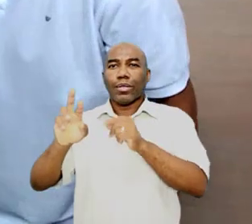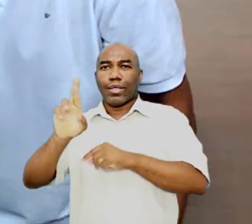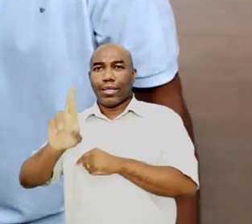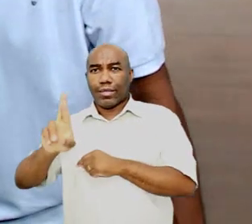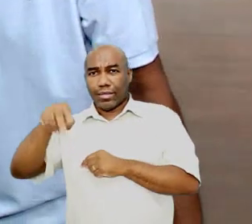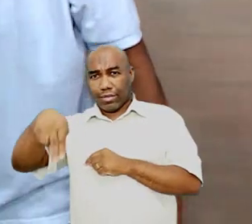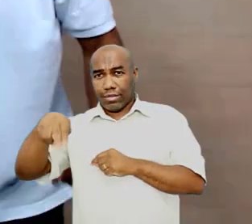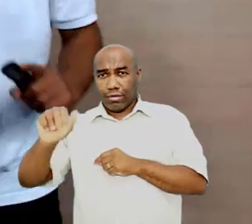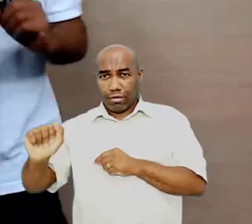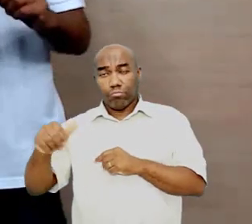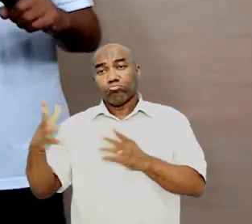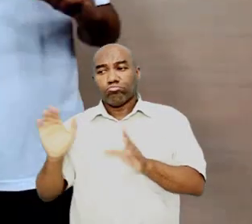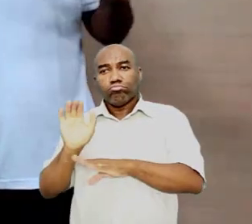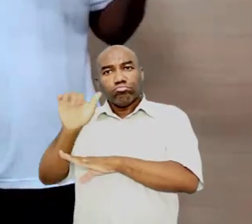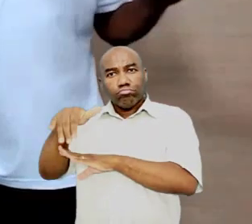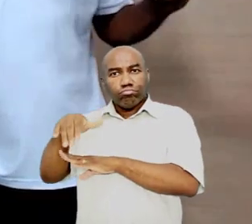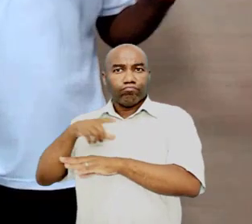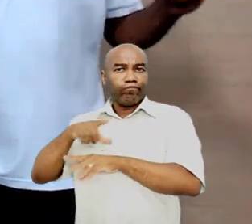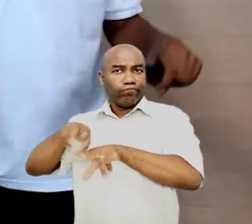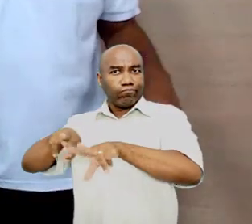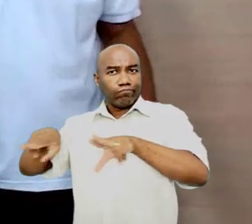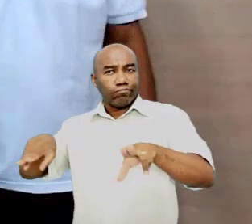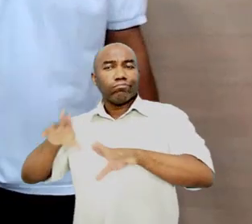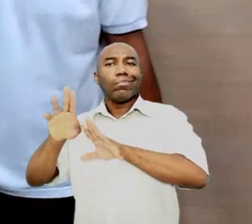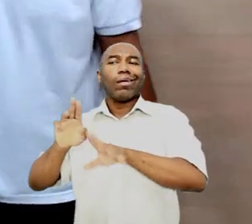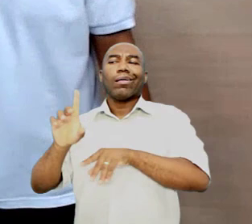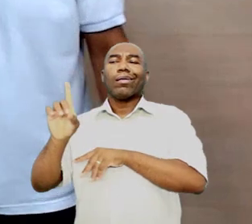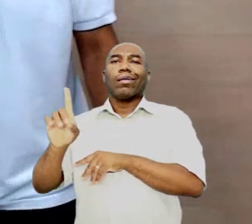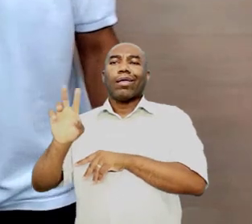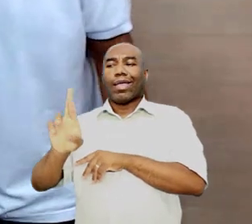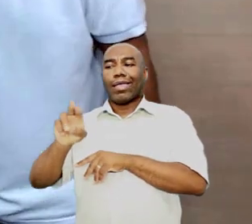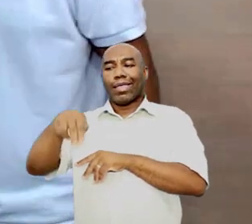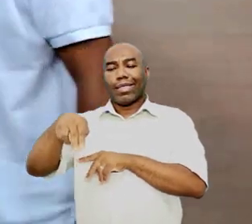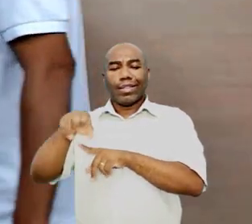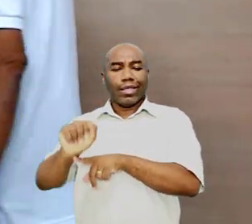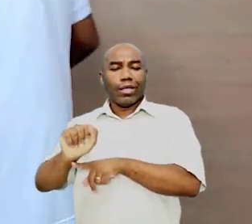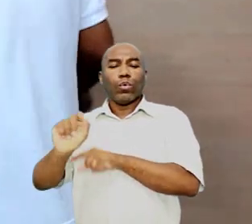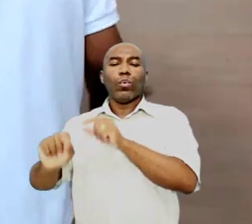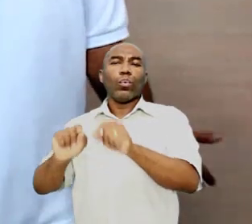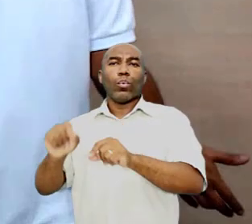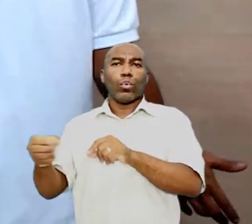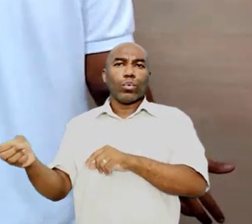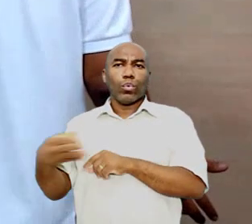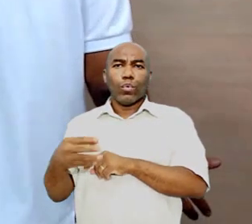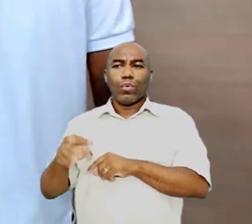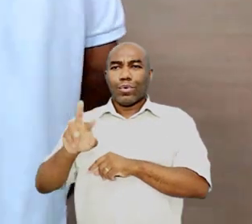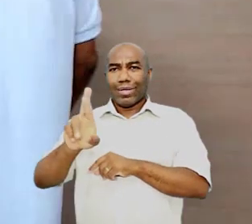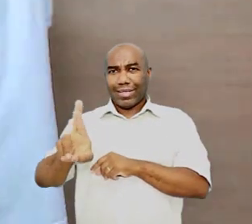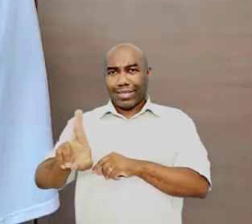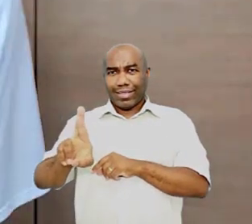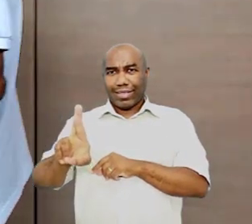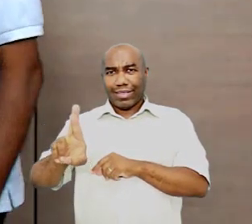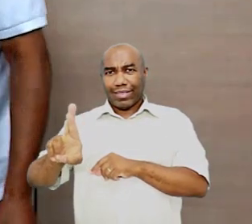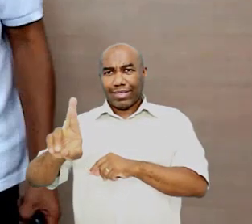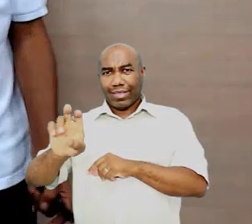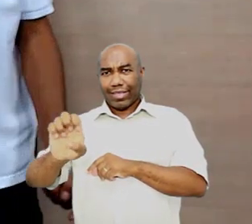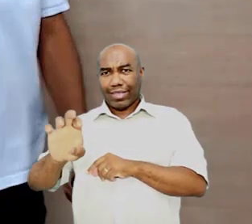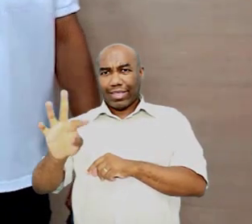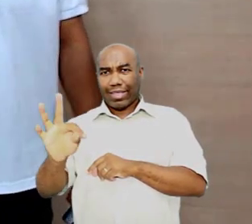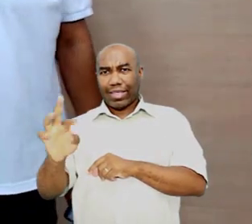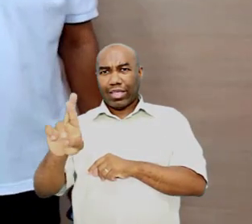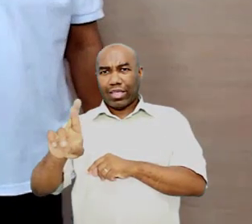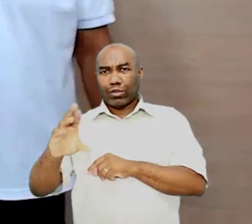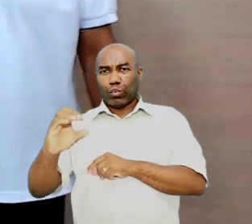RNA. Desses que tem RNA, tem um louco, que é o contrário. Como assim, vírus